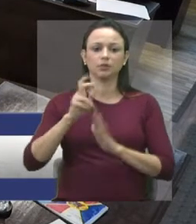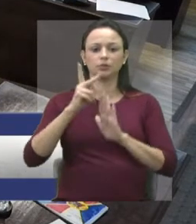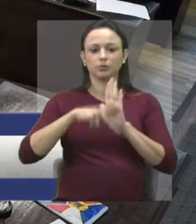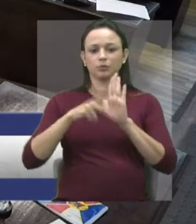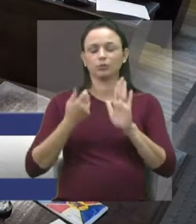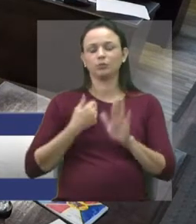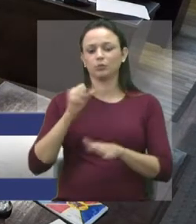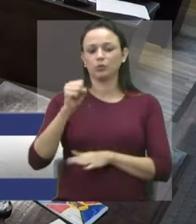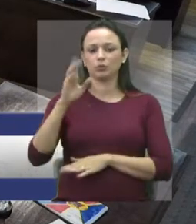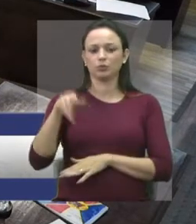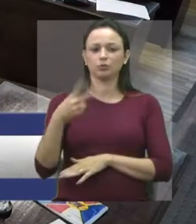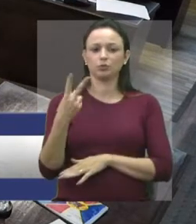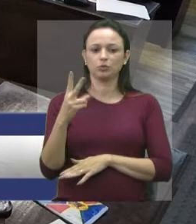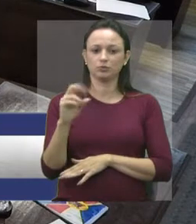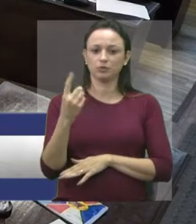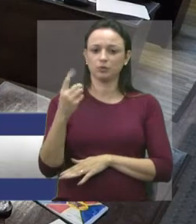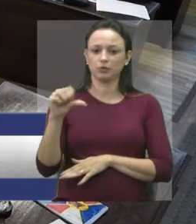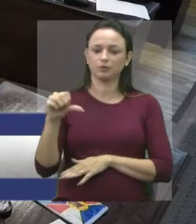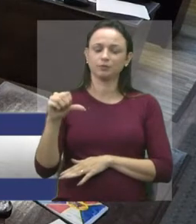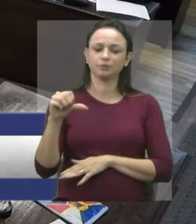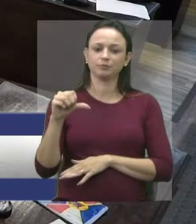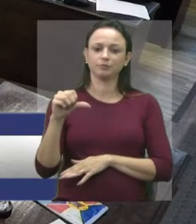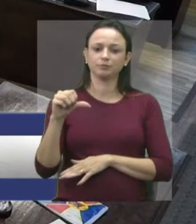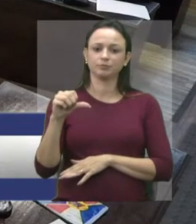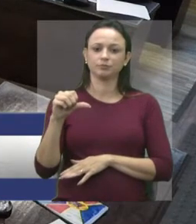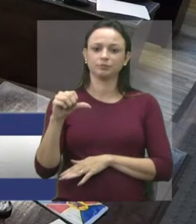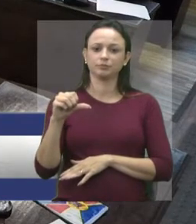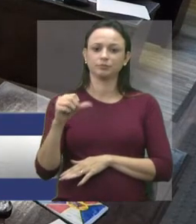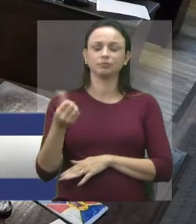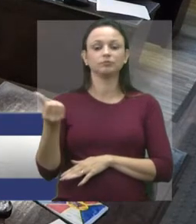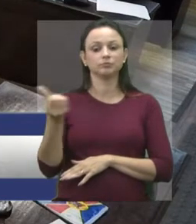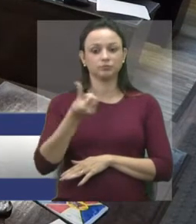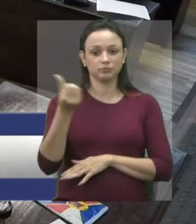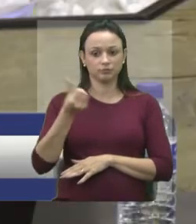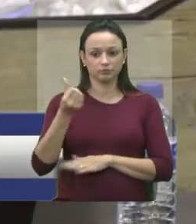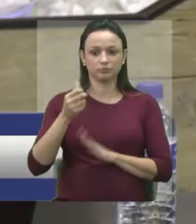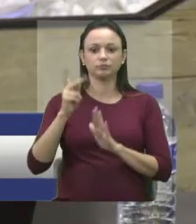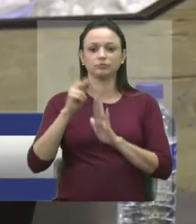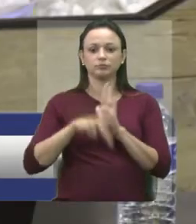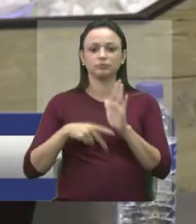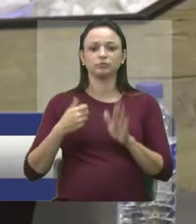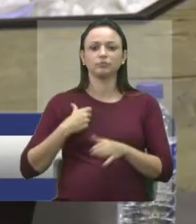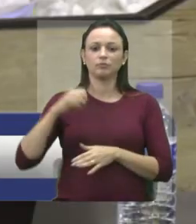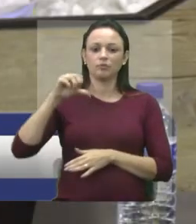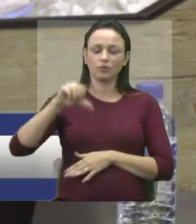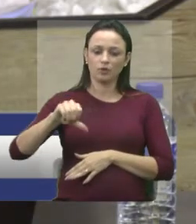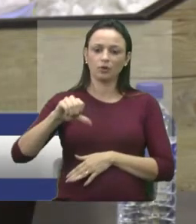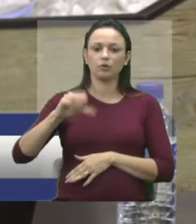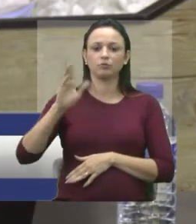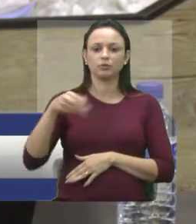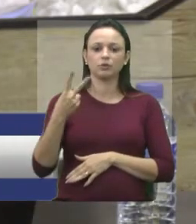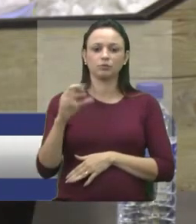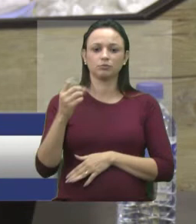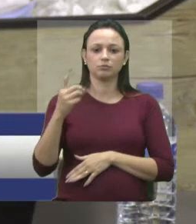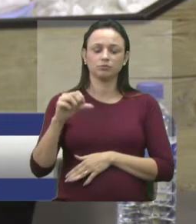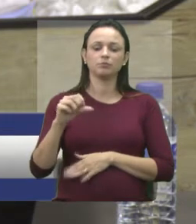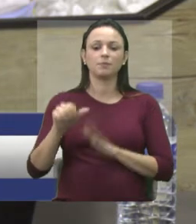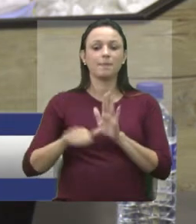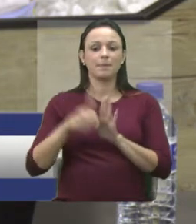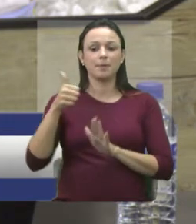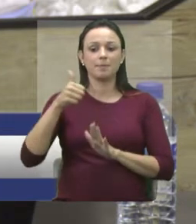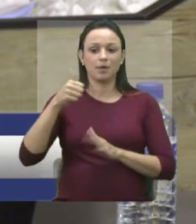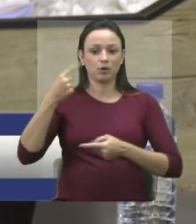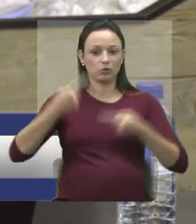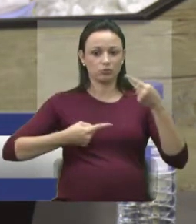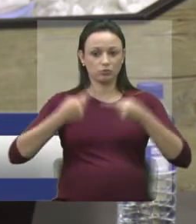número 8/2019. Sexto processo, número 9/2019. Primeira discussão